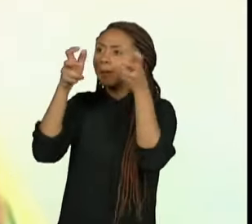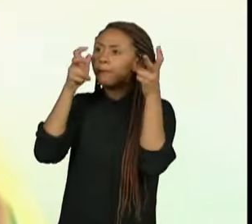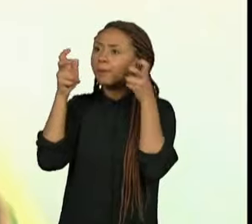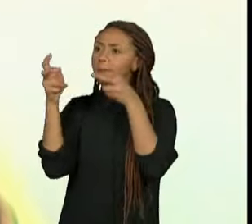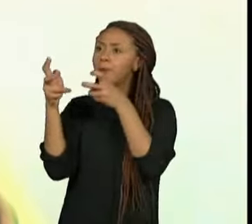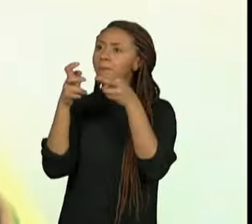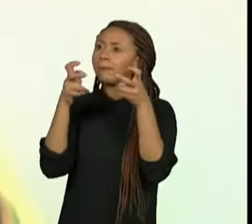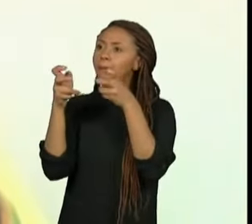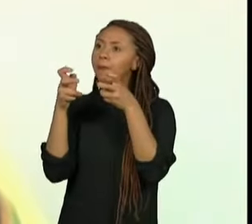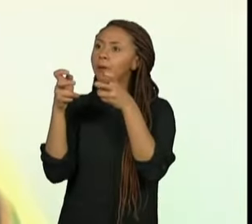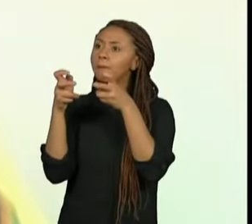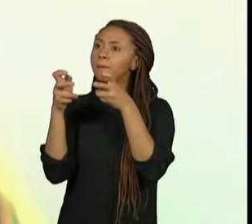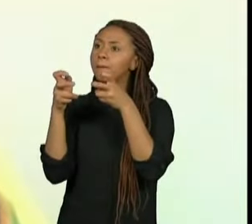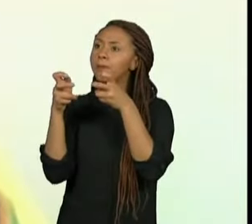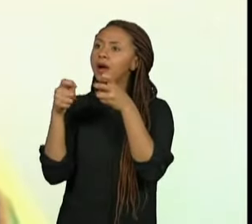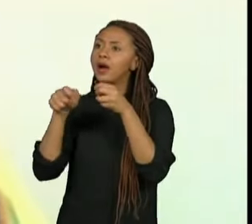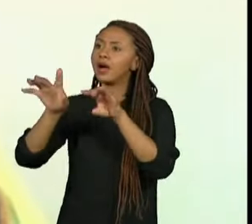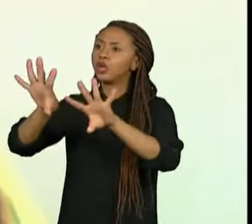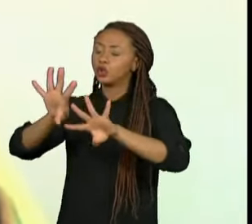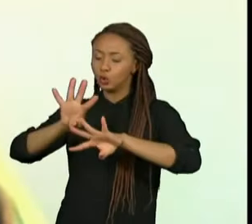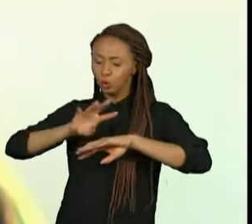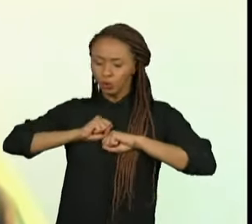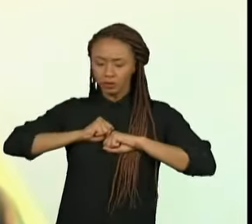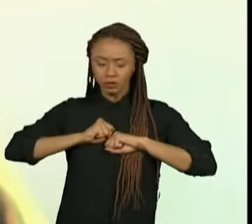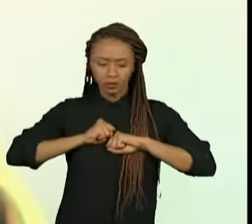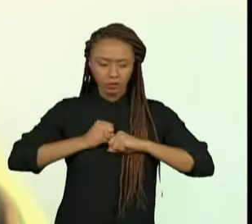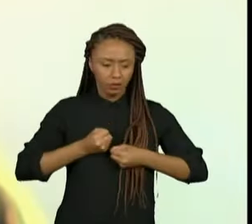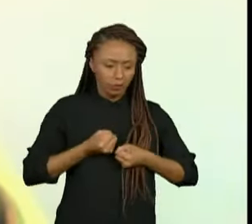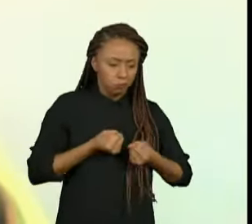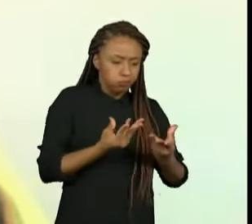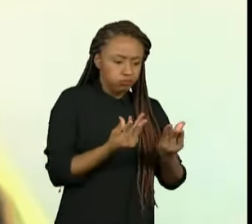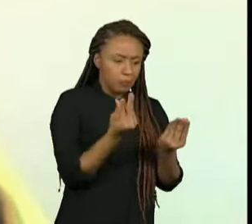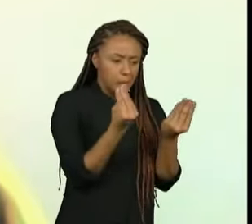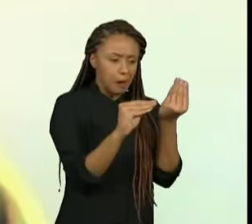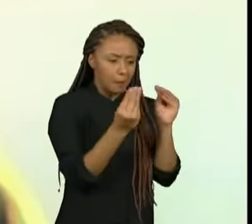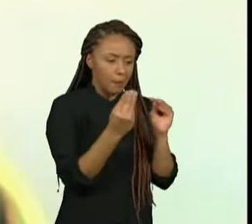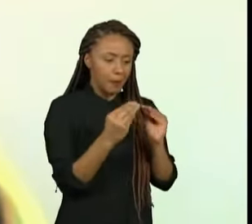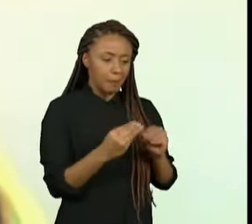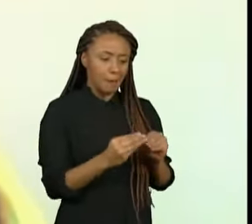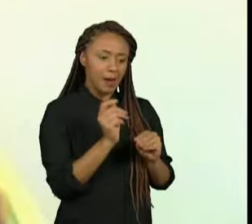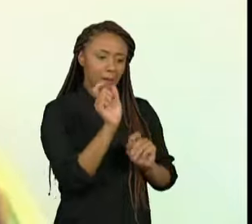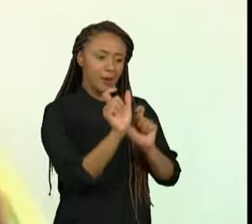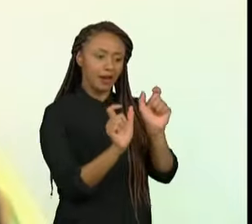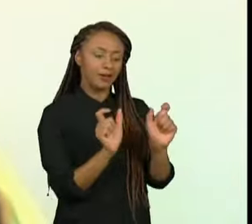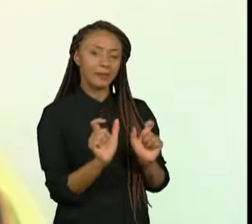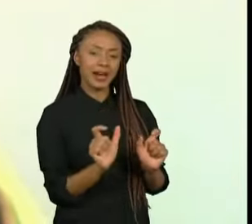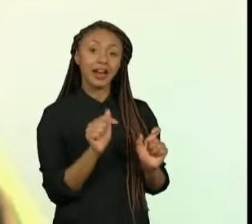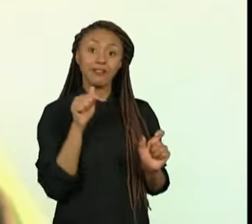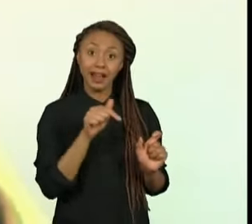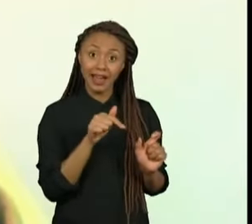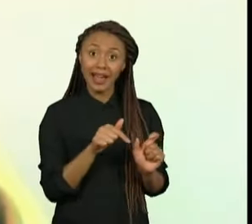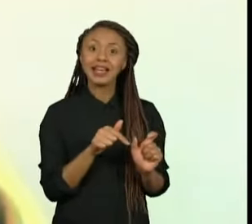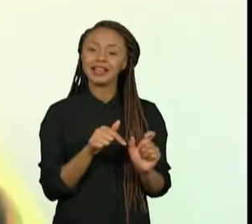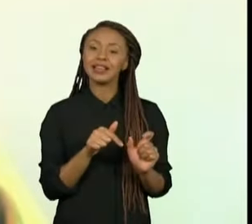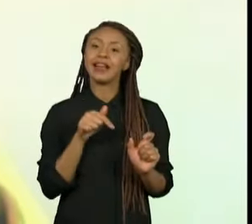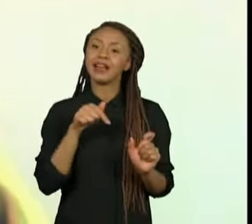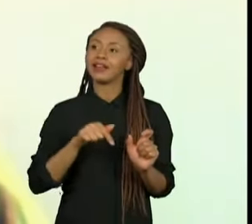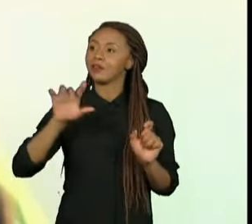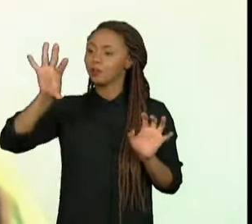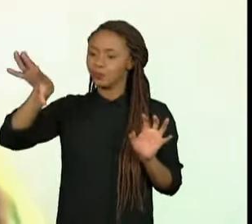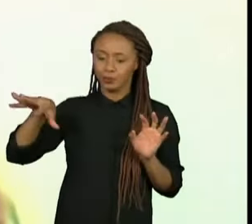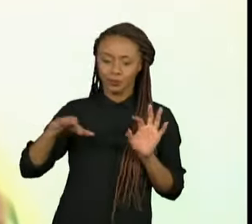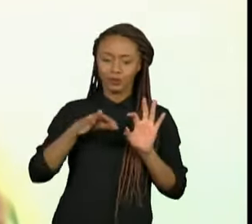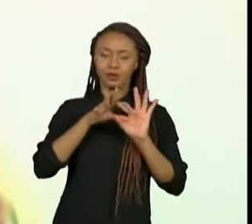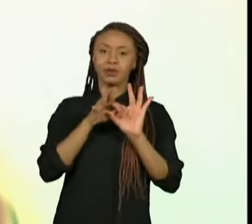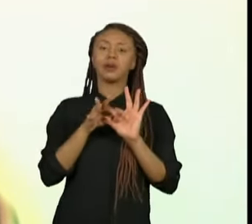o que você gostaria de comunicar. E essa busca da palavra, eu acho que ela te leva para esse exercício da literatura, né?